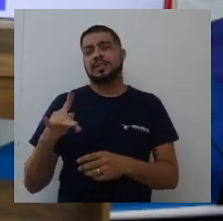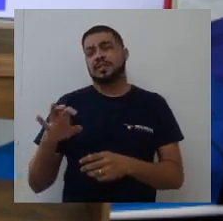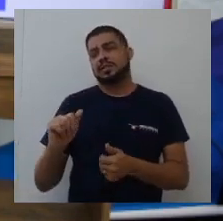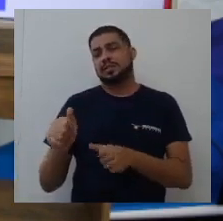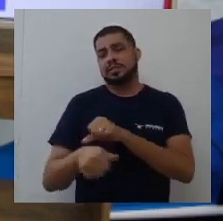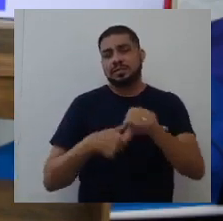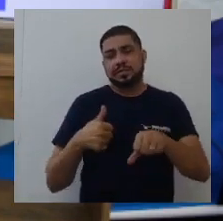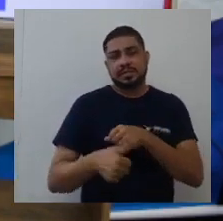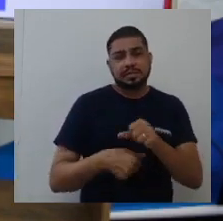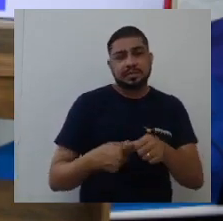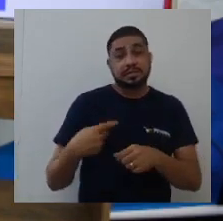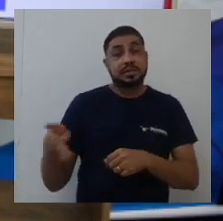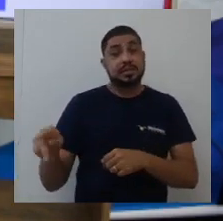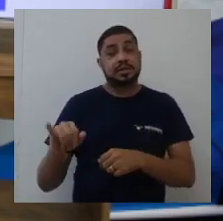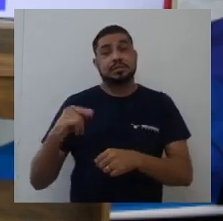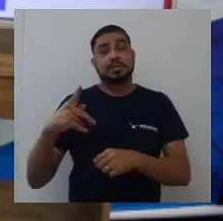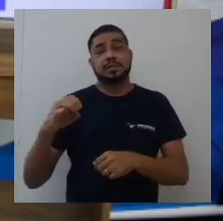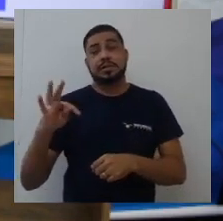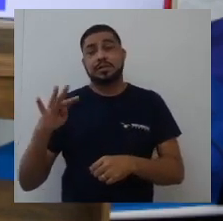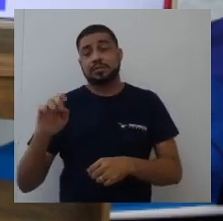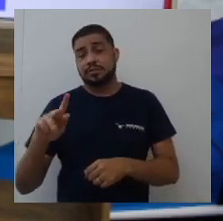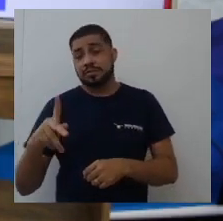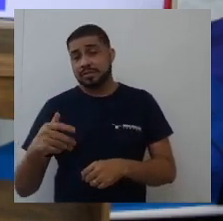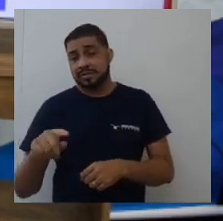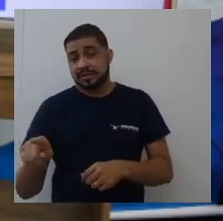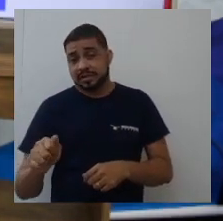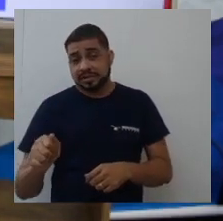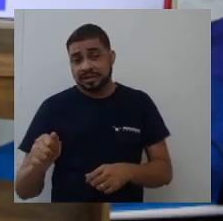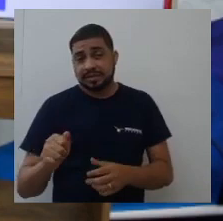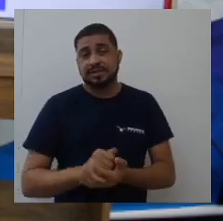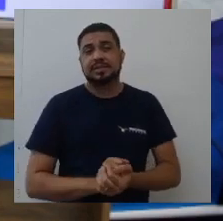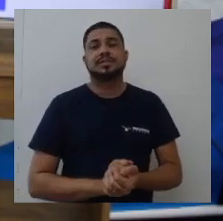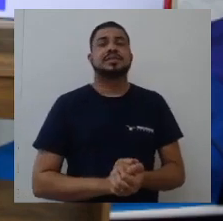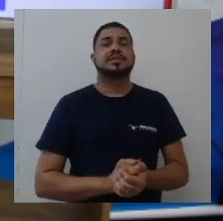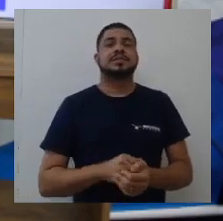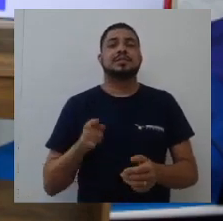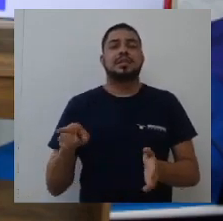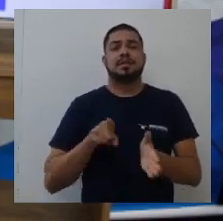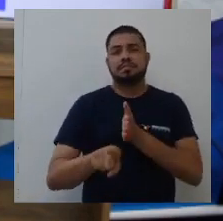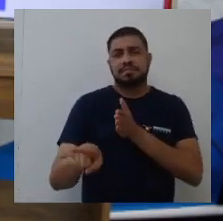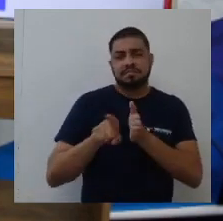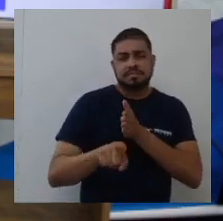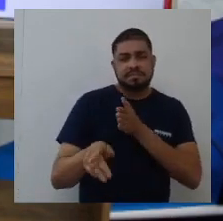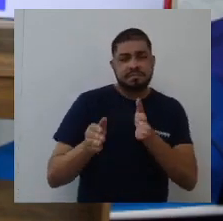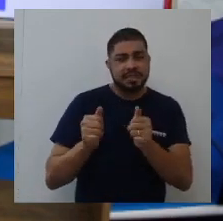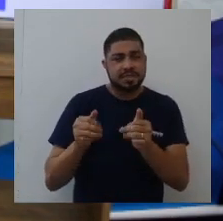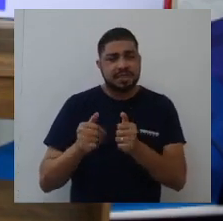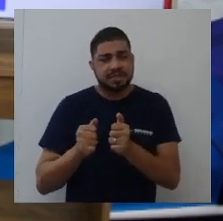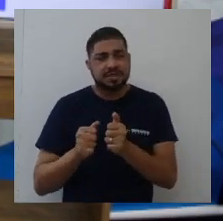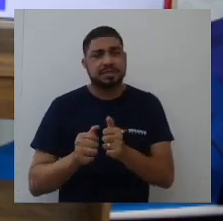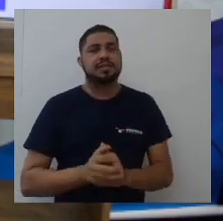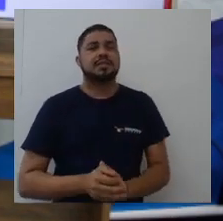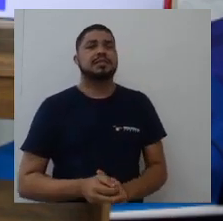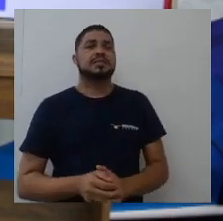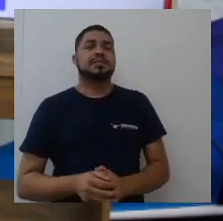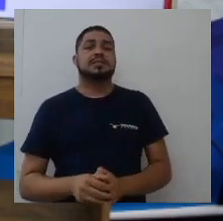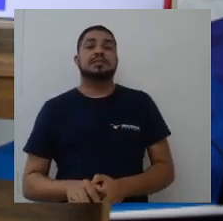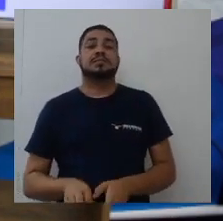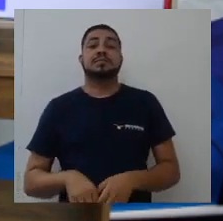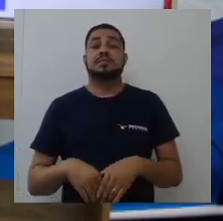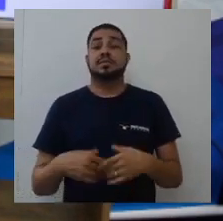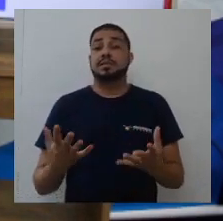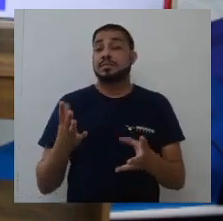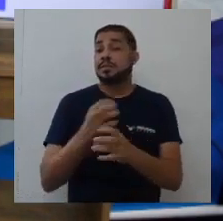oposto por hipotenusa. Quando a questão pedir. E